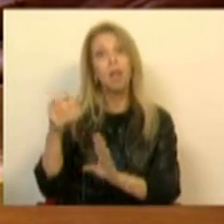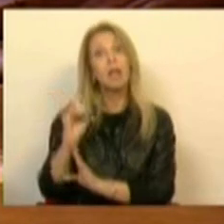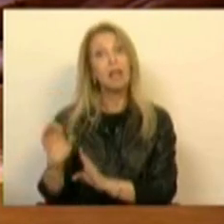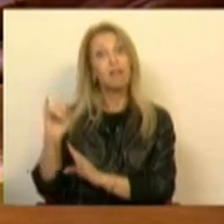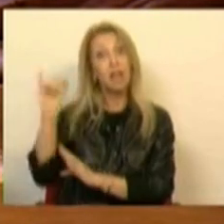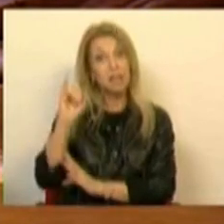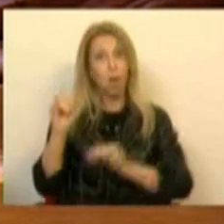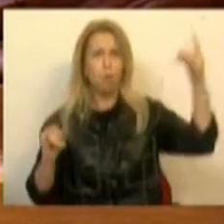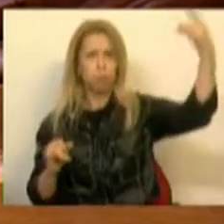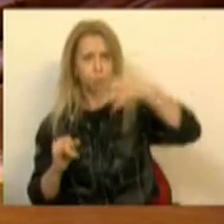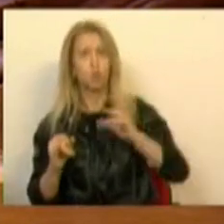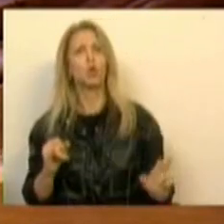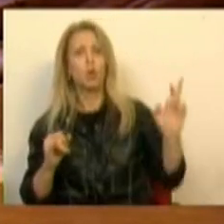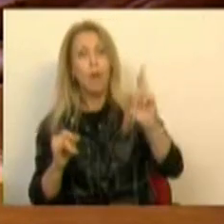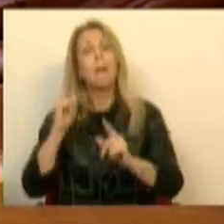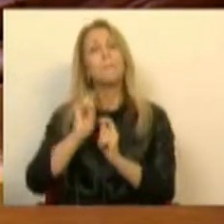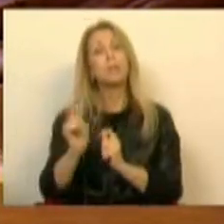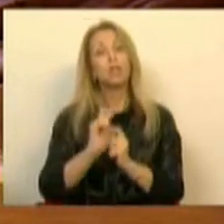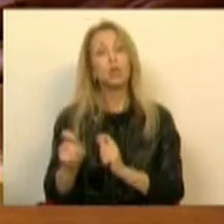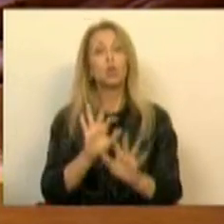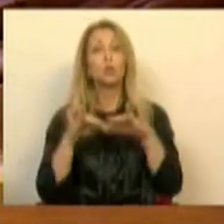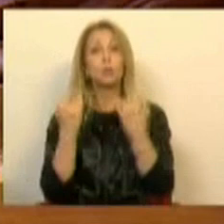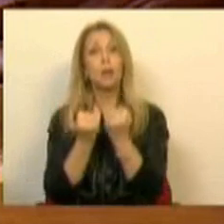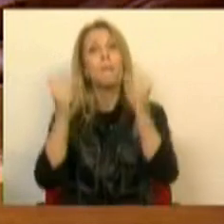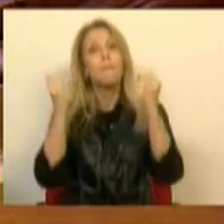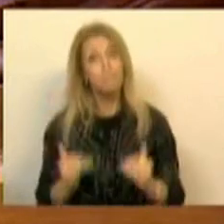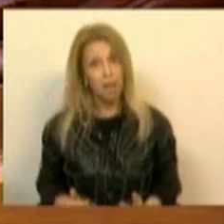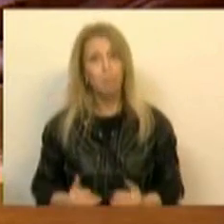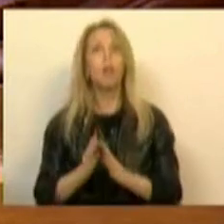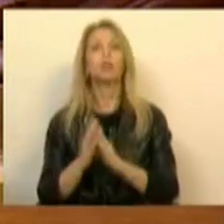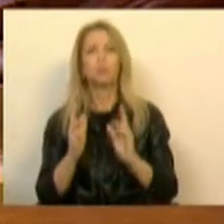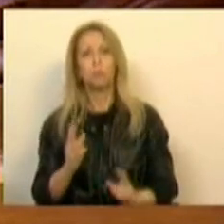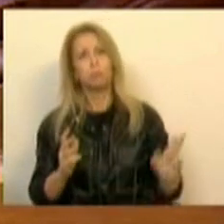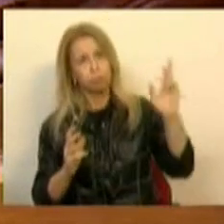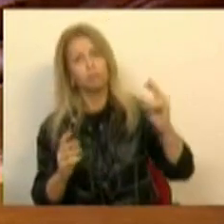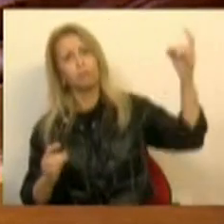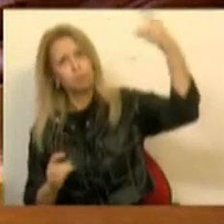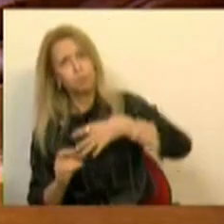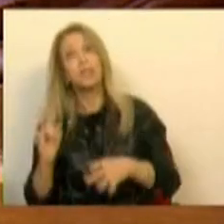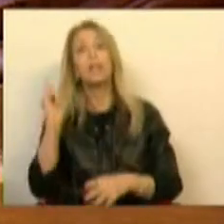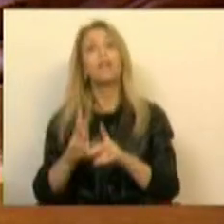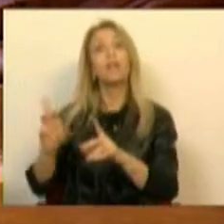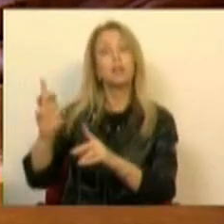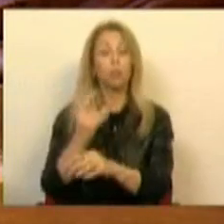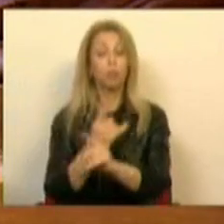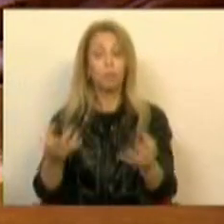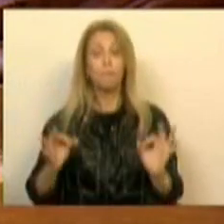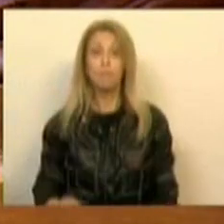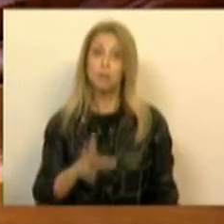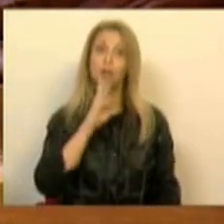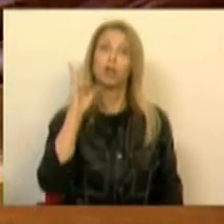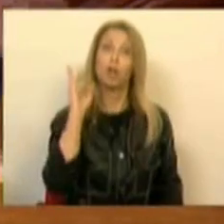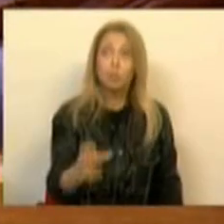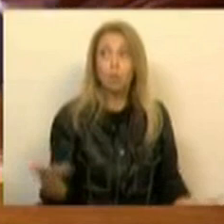Por isso todas as prestações sociais mínimas sobem acima da inflação. porque nós temos de responder a este aumento da carestia